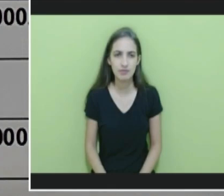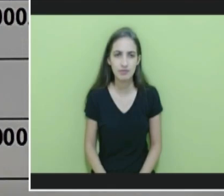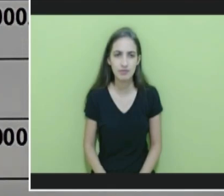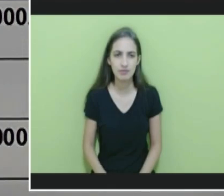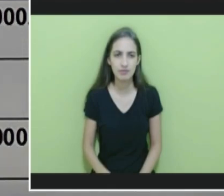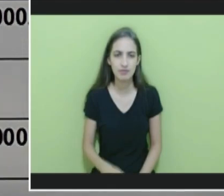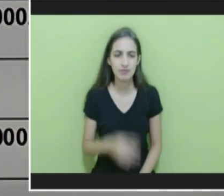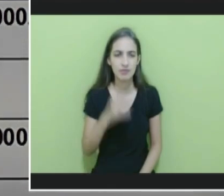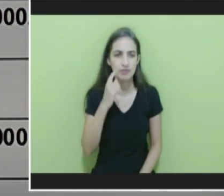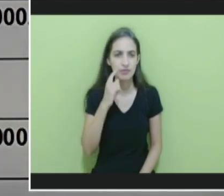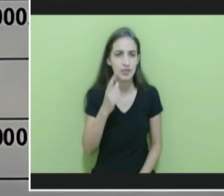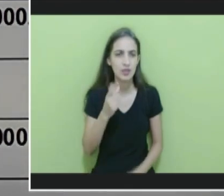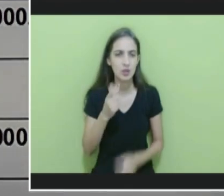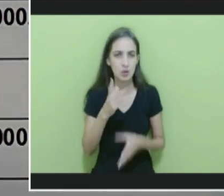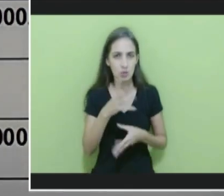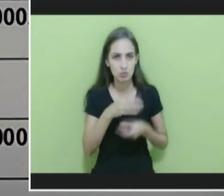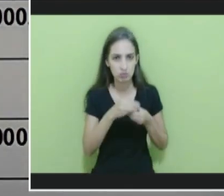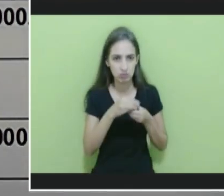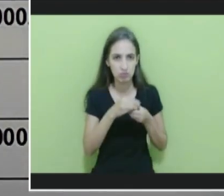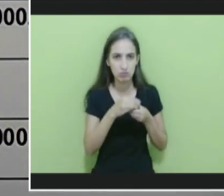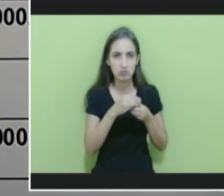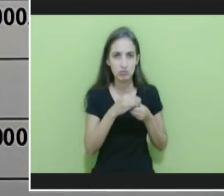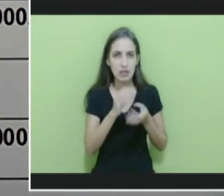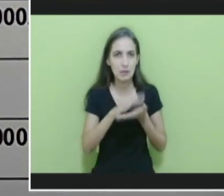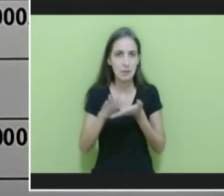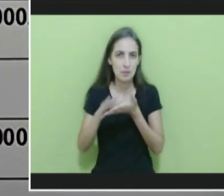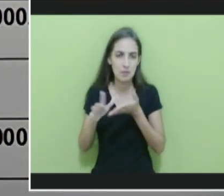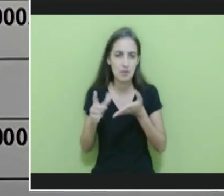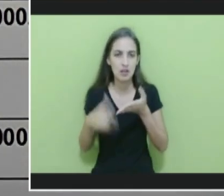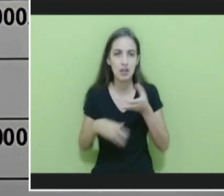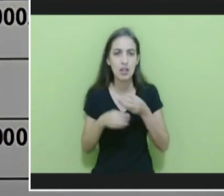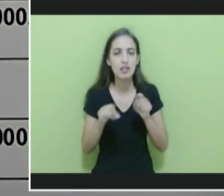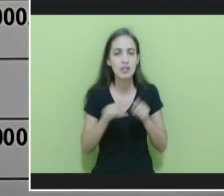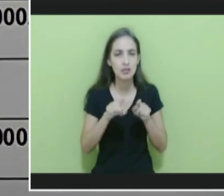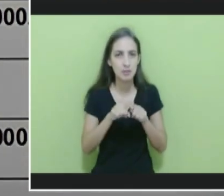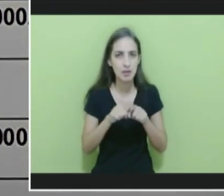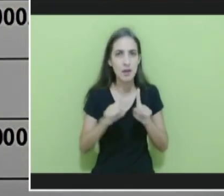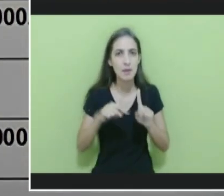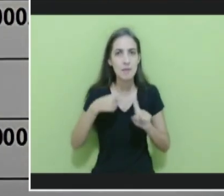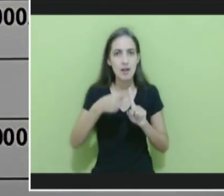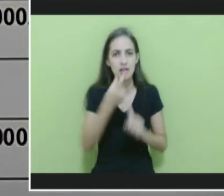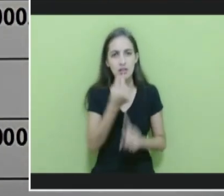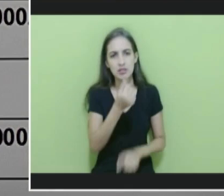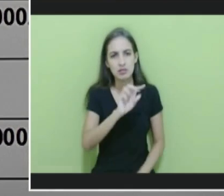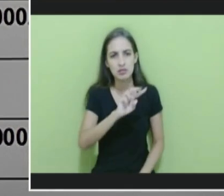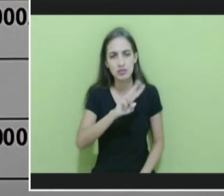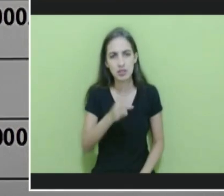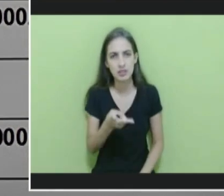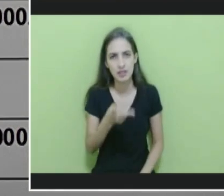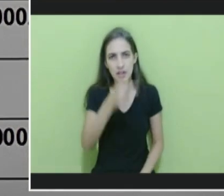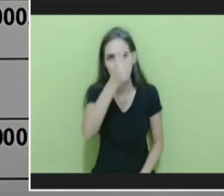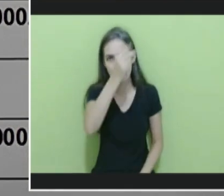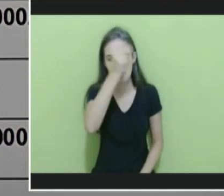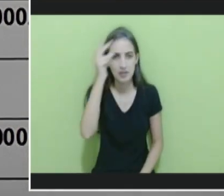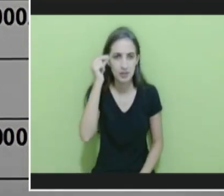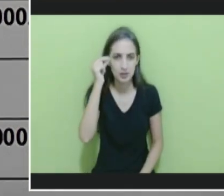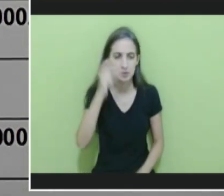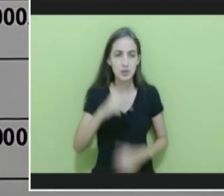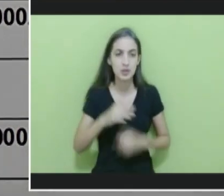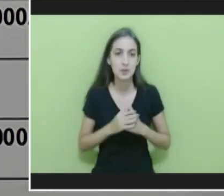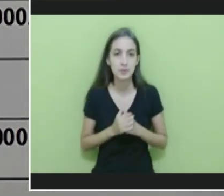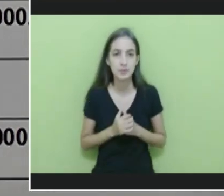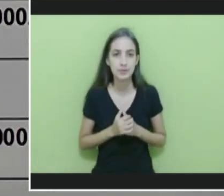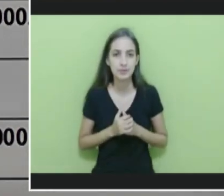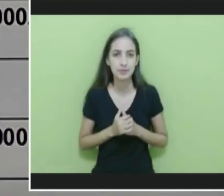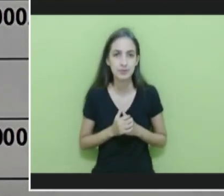de especificação de transferências que a Prefeitura realizará para as entidades.